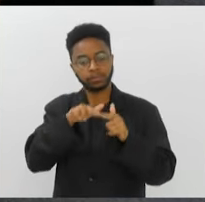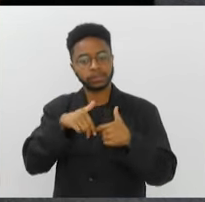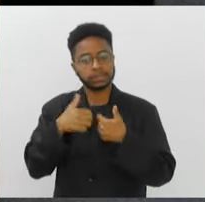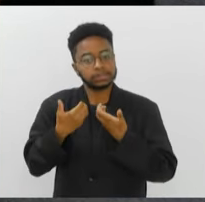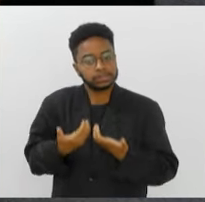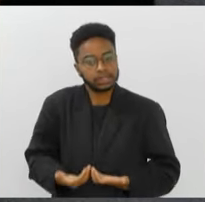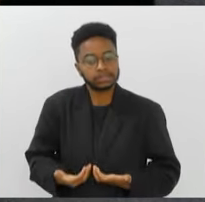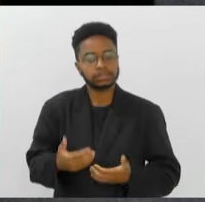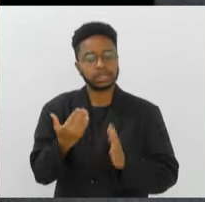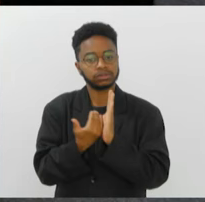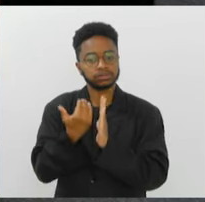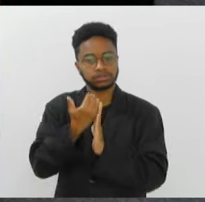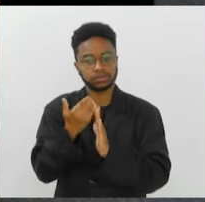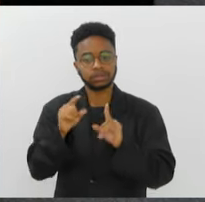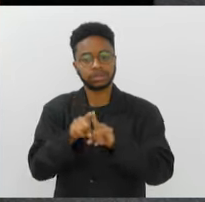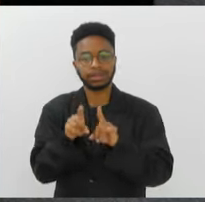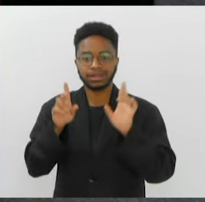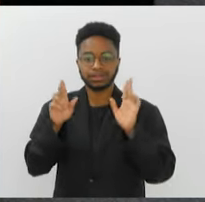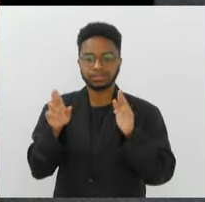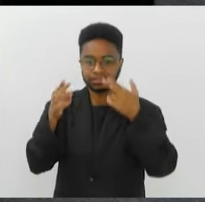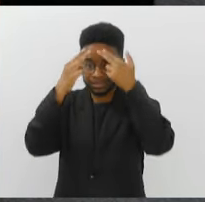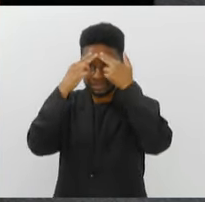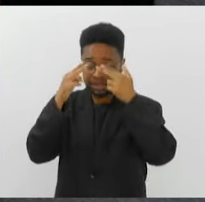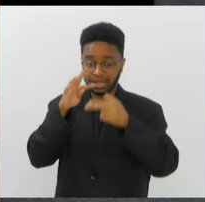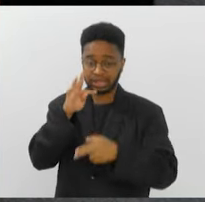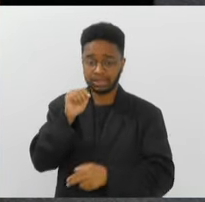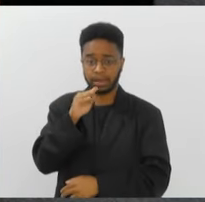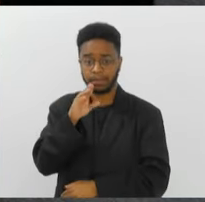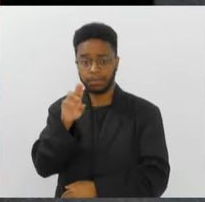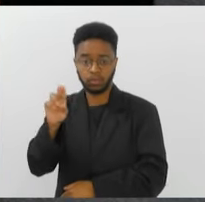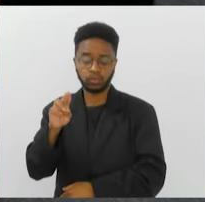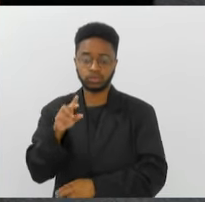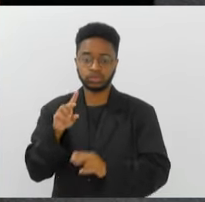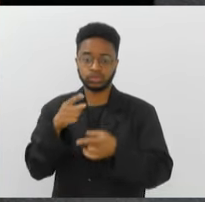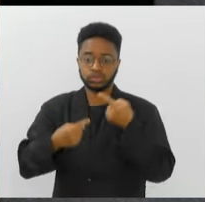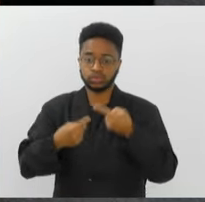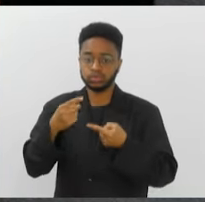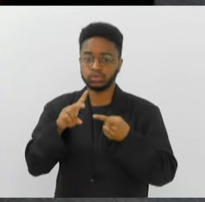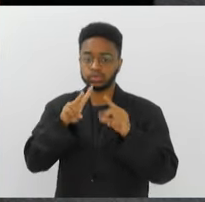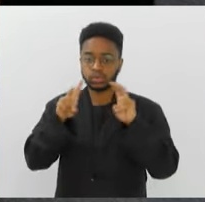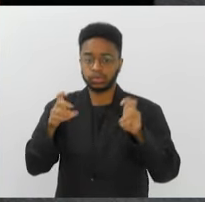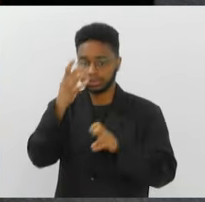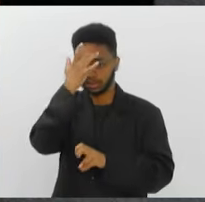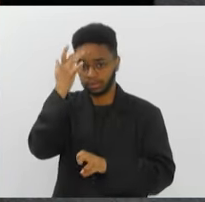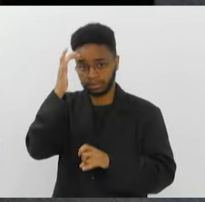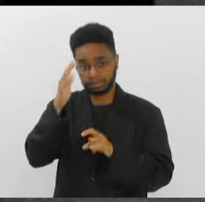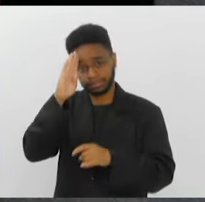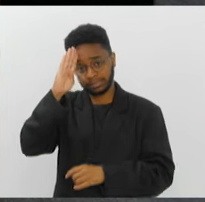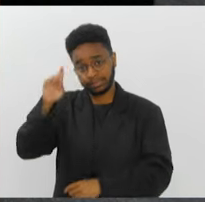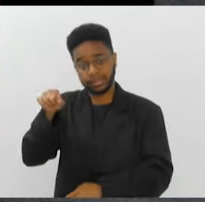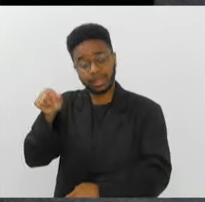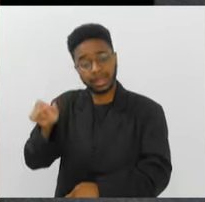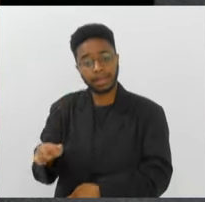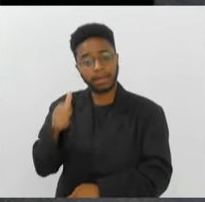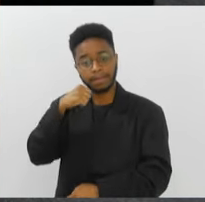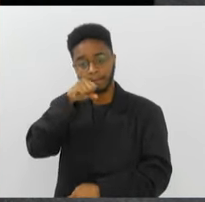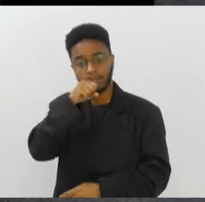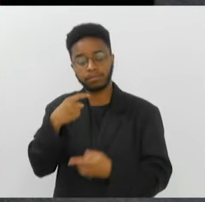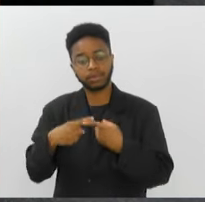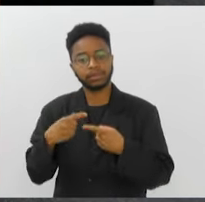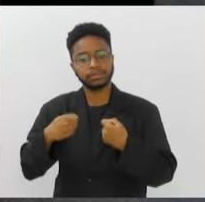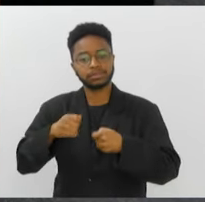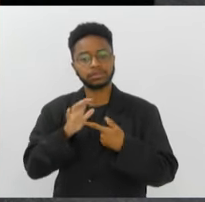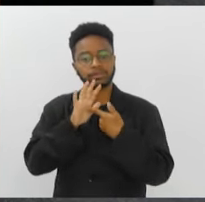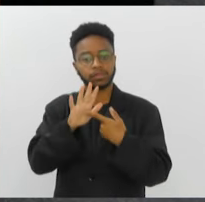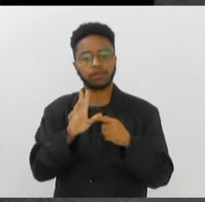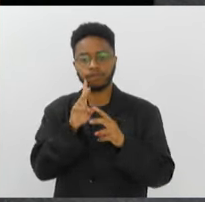um tabu discutir sobre saúde mental, ainda mais saúde mental materna, porque a mãe precisa se mostrar forte para os filhos, para a família. Então,